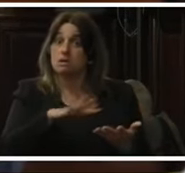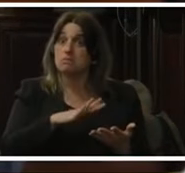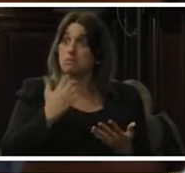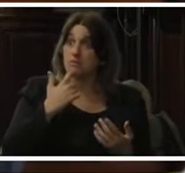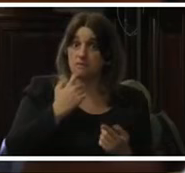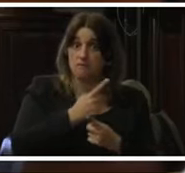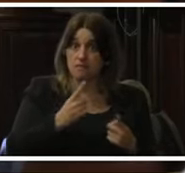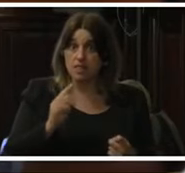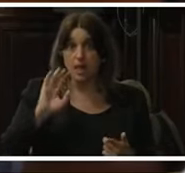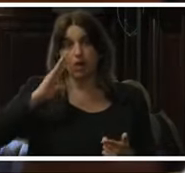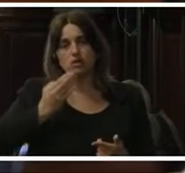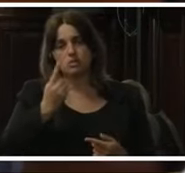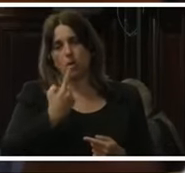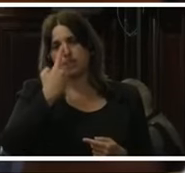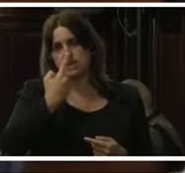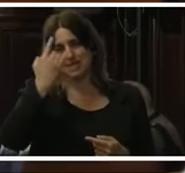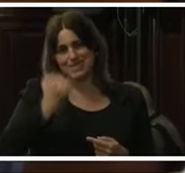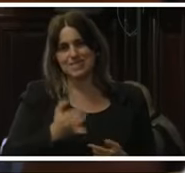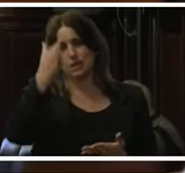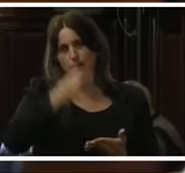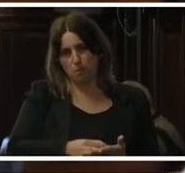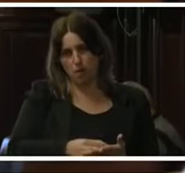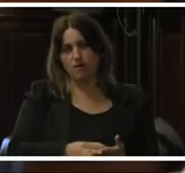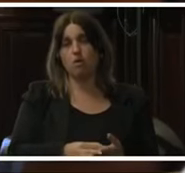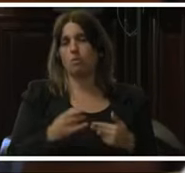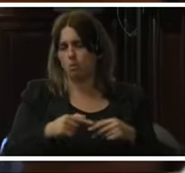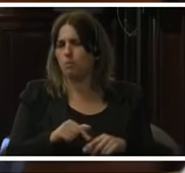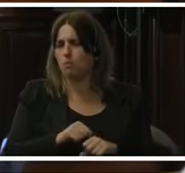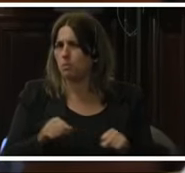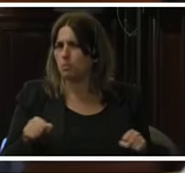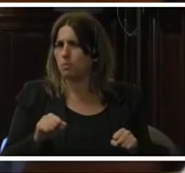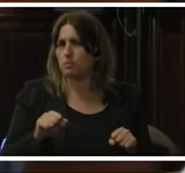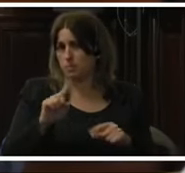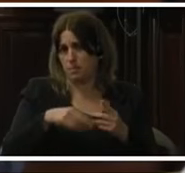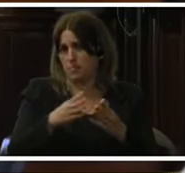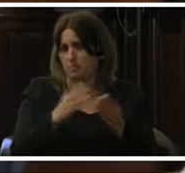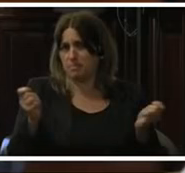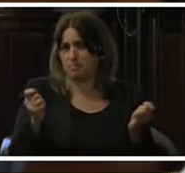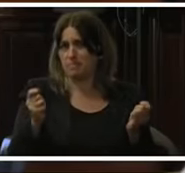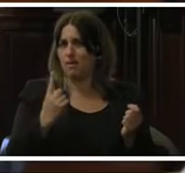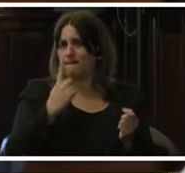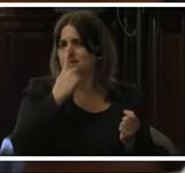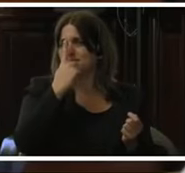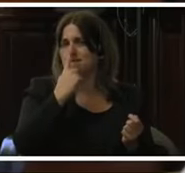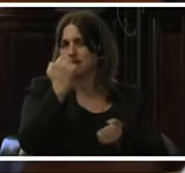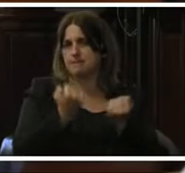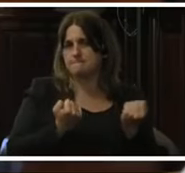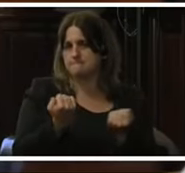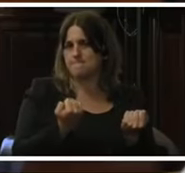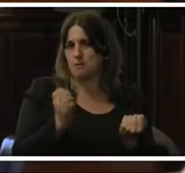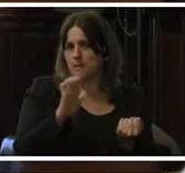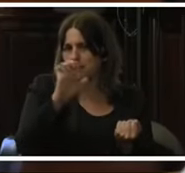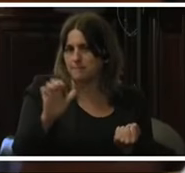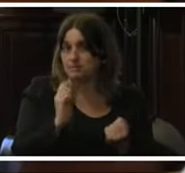que esses povos de fato desapareça já que existem interesses econômicos sobre esses territórios então essa